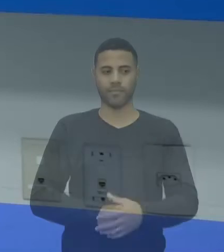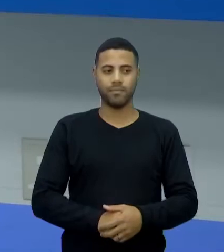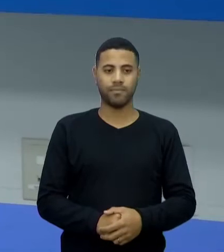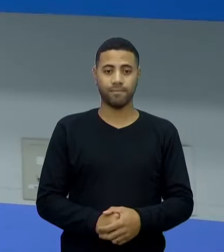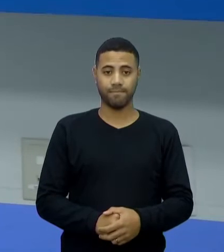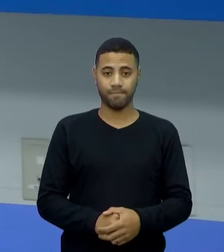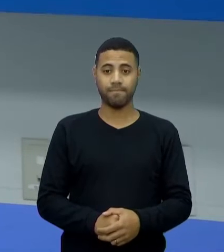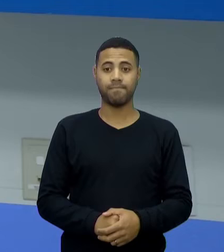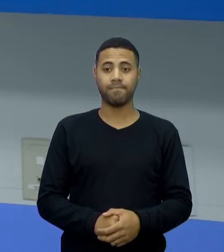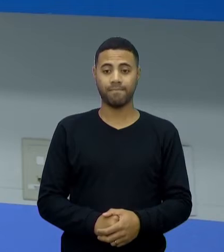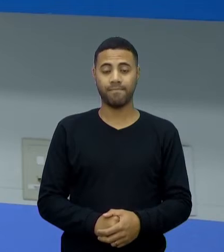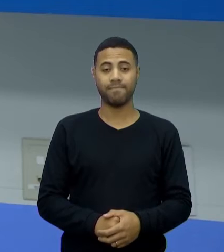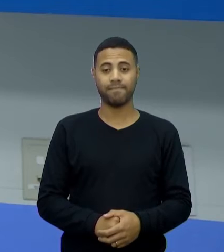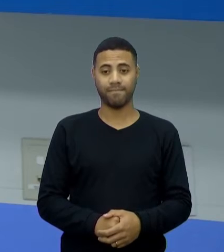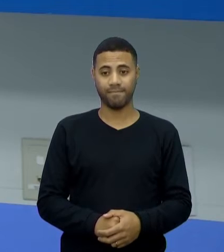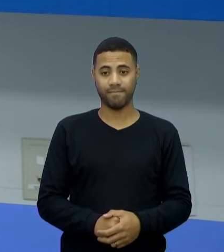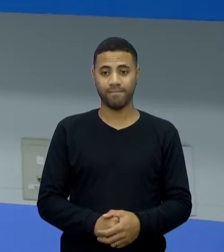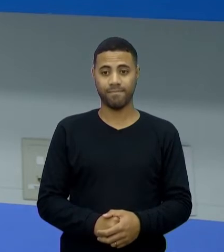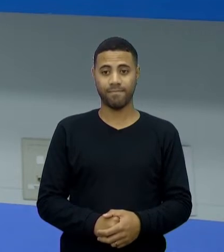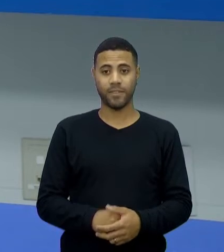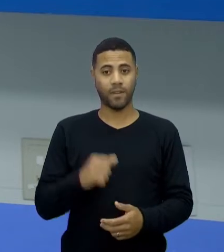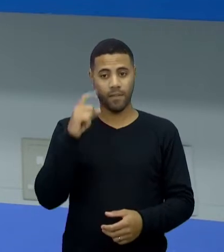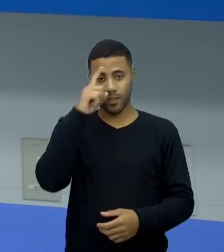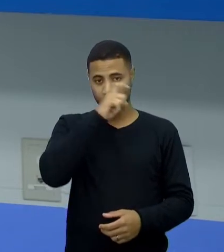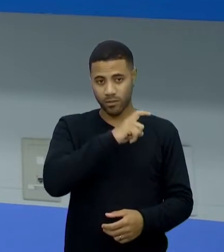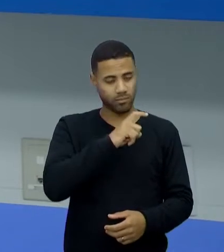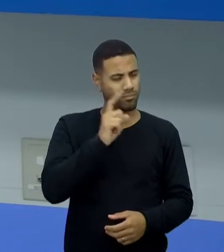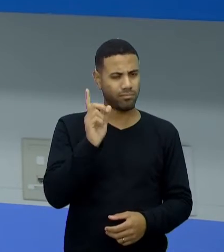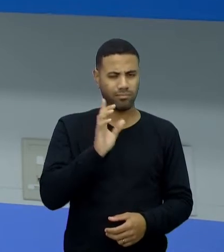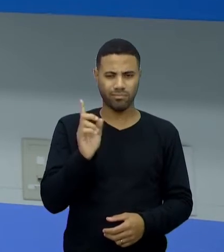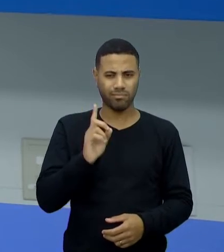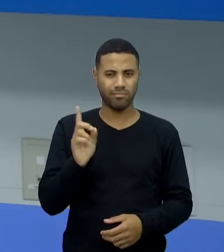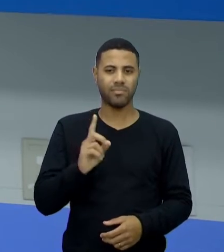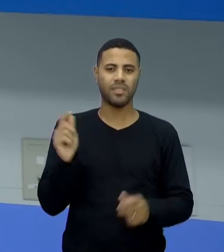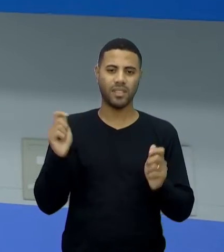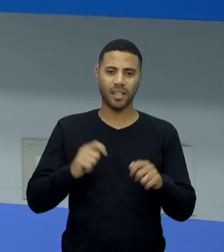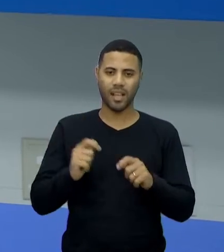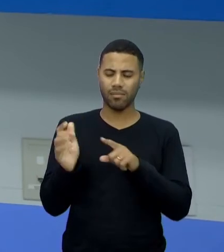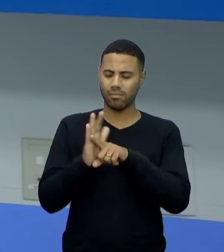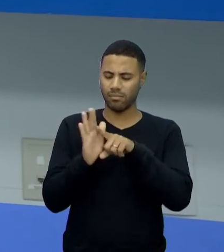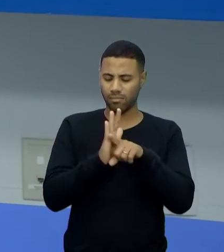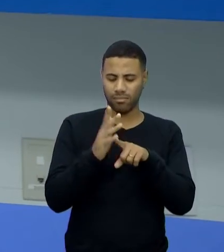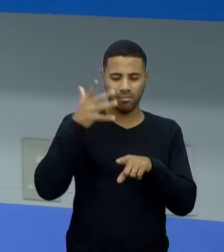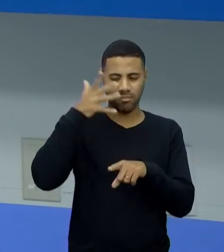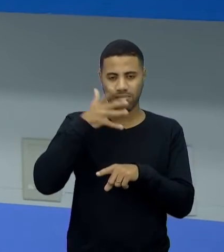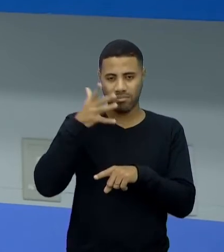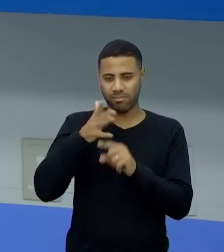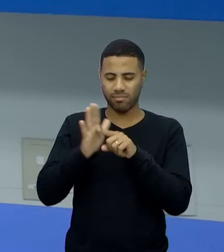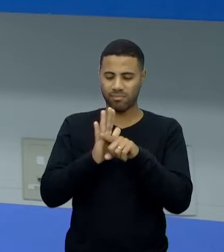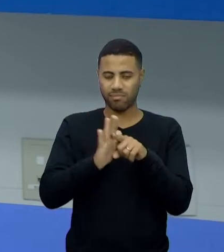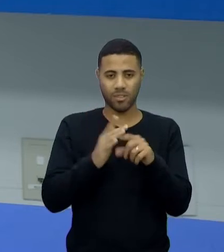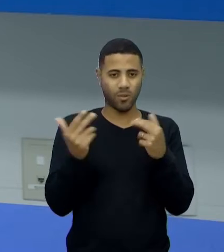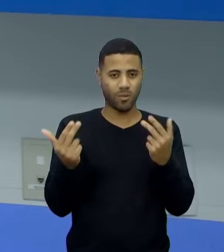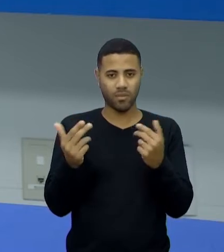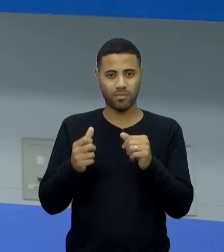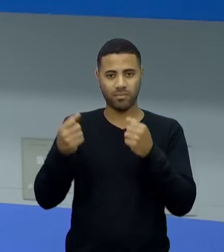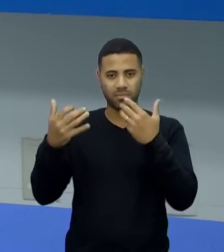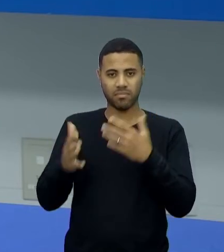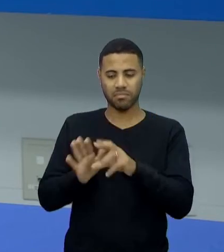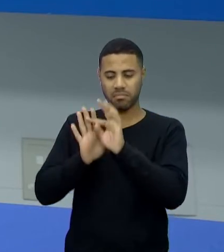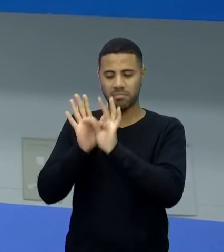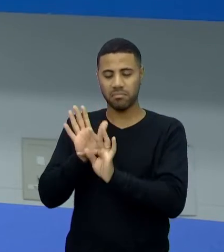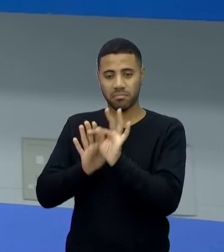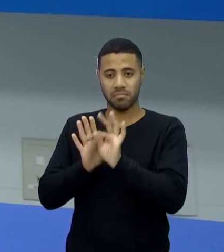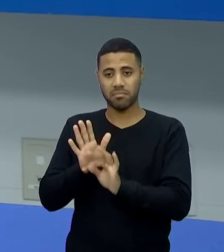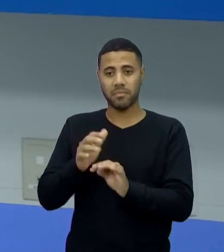é não é um exercício difícil né pessoal esse de encontrar discursos semelhantes a esse que a gente acabou de ver eh por